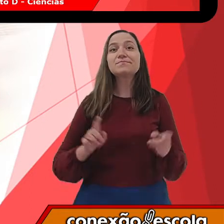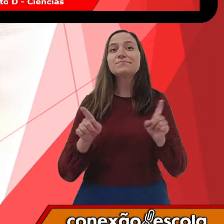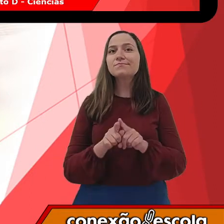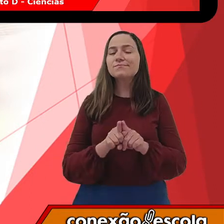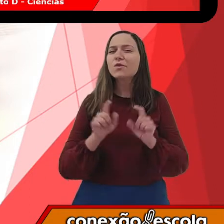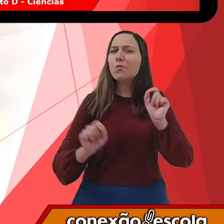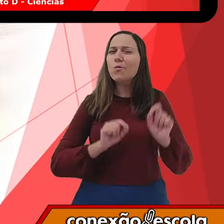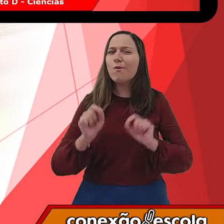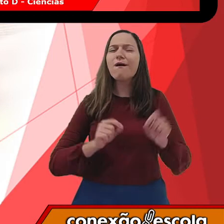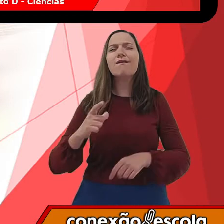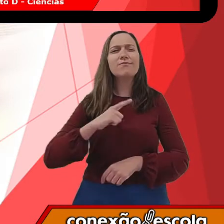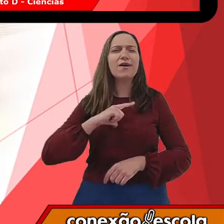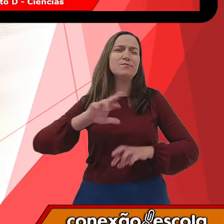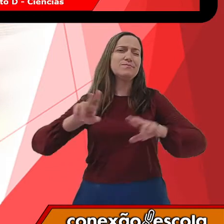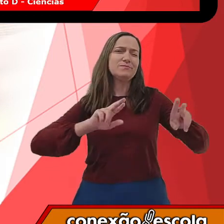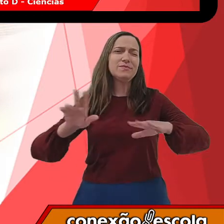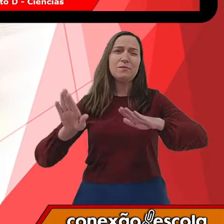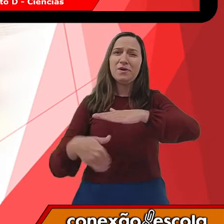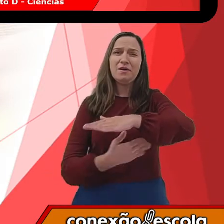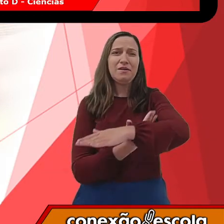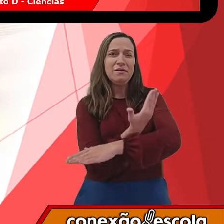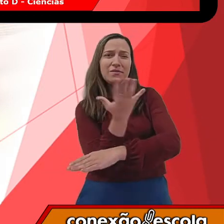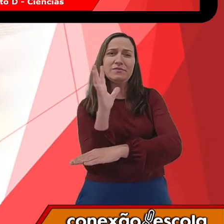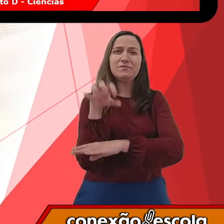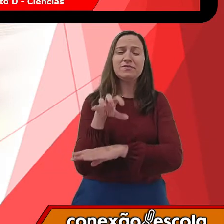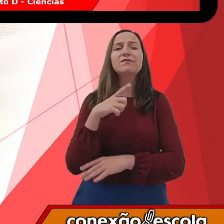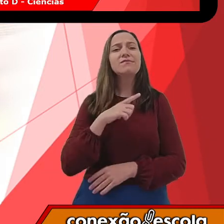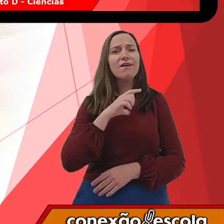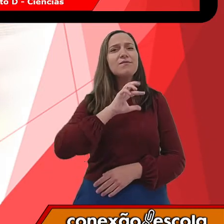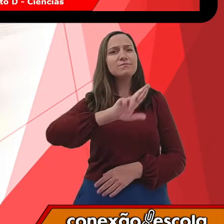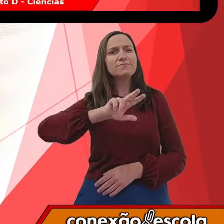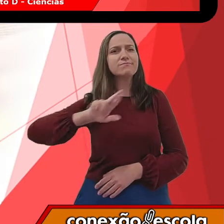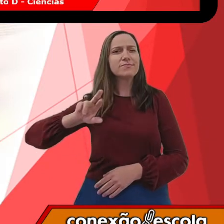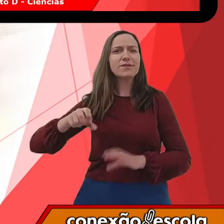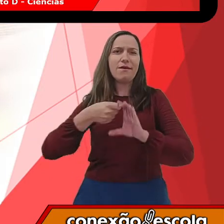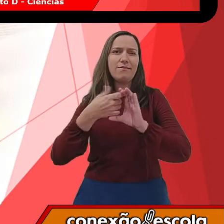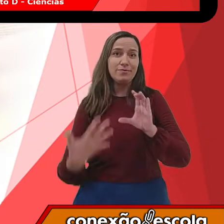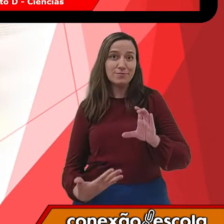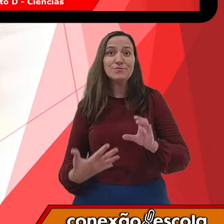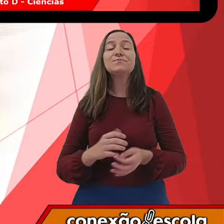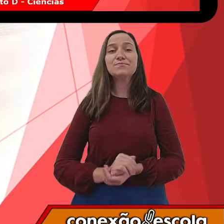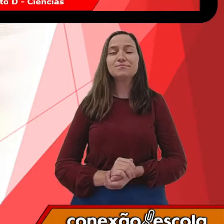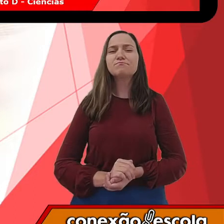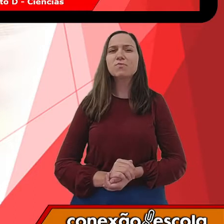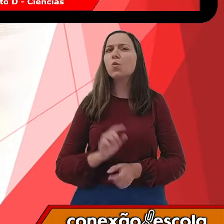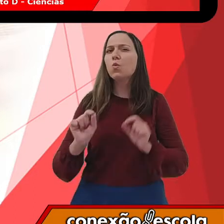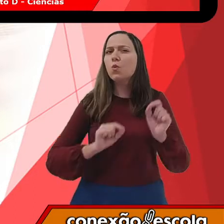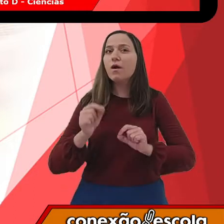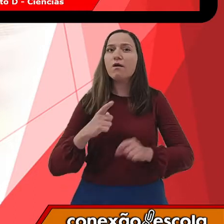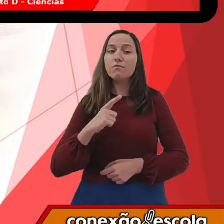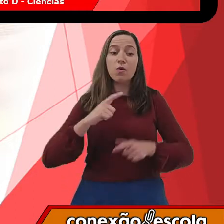Existem muitos ecossistemas no mundo, cada um com suas características próprias. Eles abrigam seres